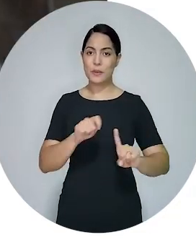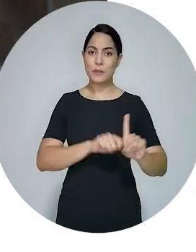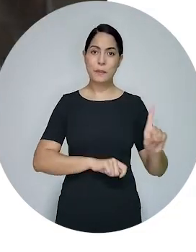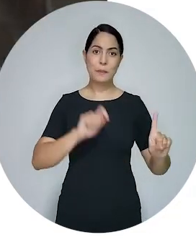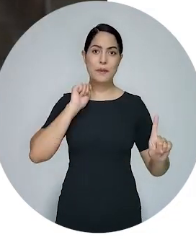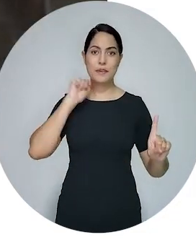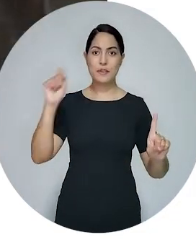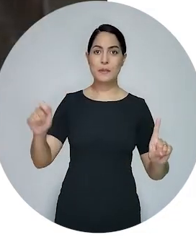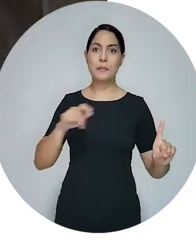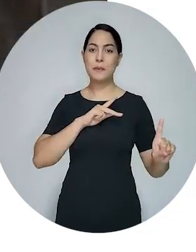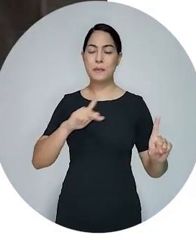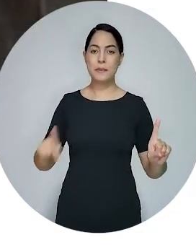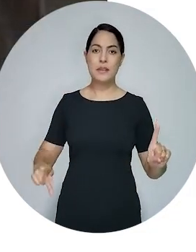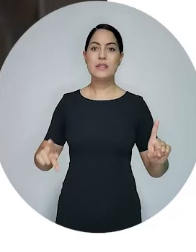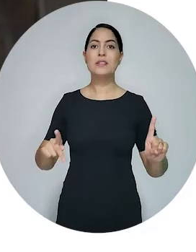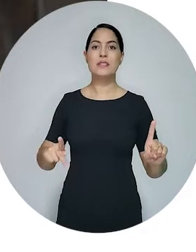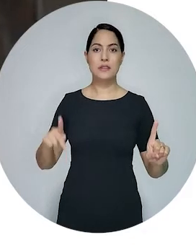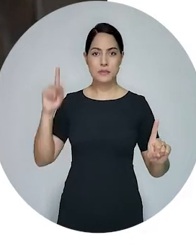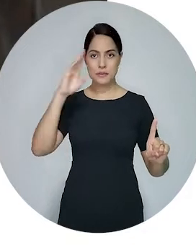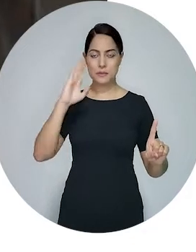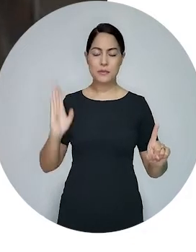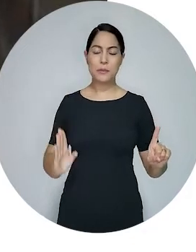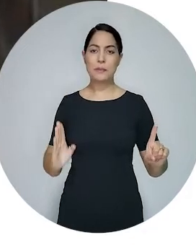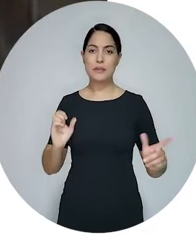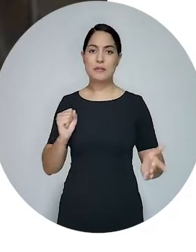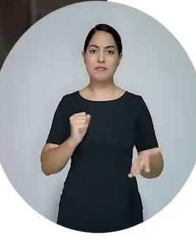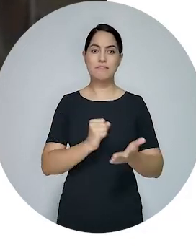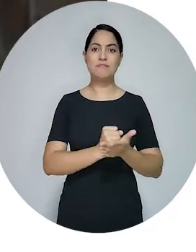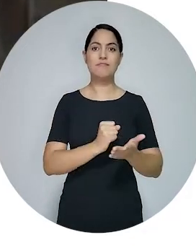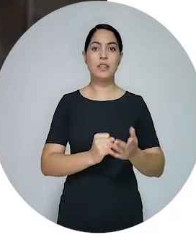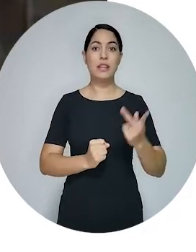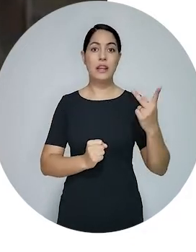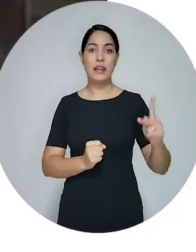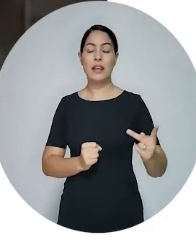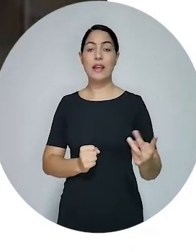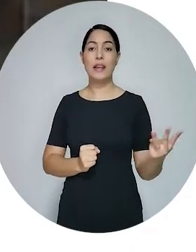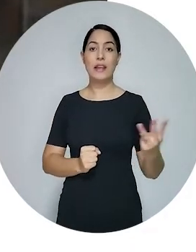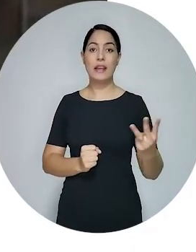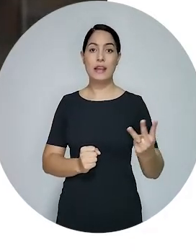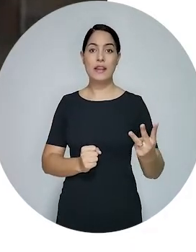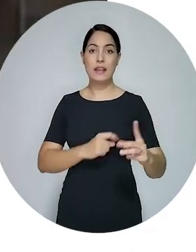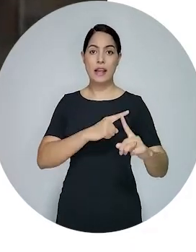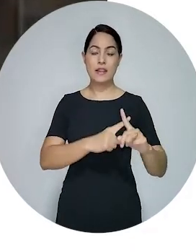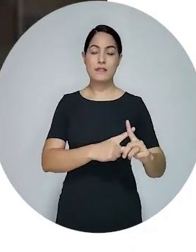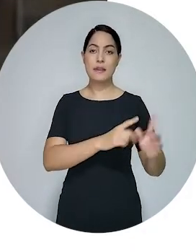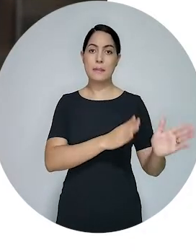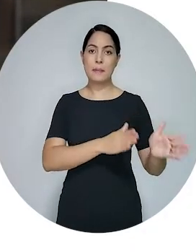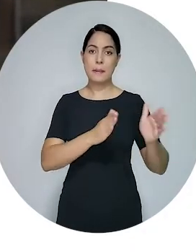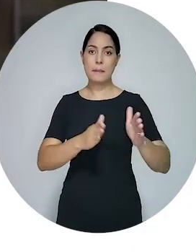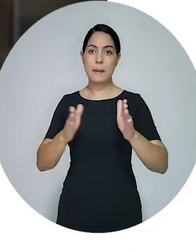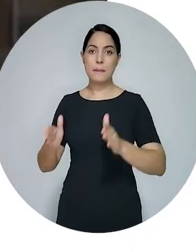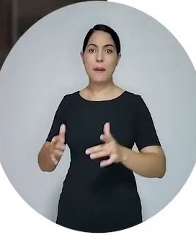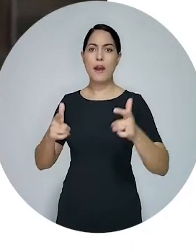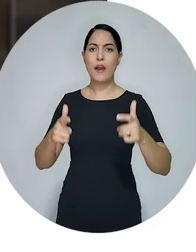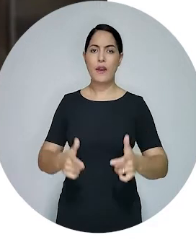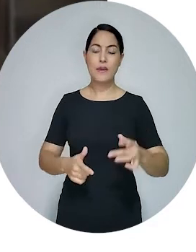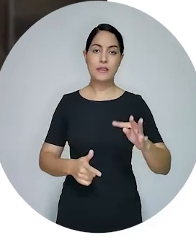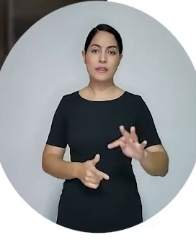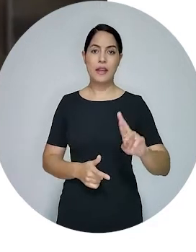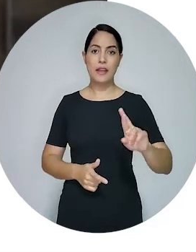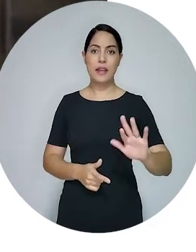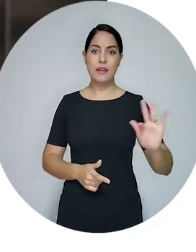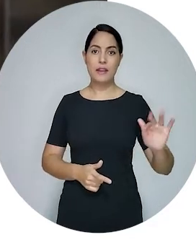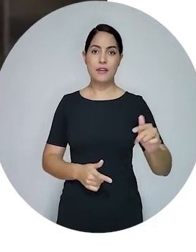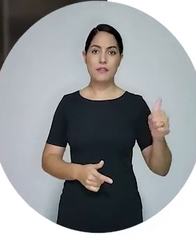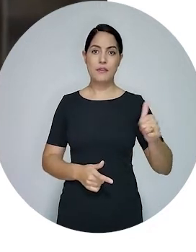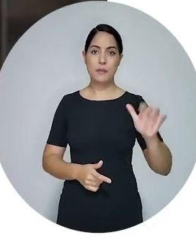Rocha foi nomeado desembargador em abril pelo presidente da República, após integrar por 3 vezes consecutivas a lista tríplice